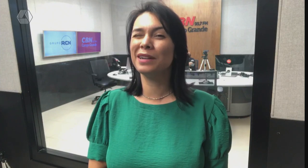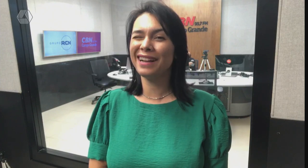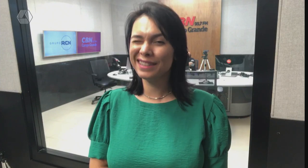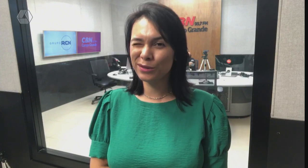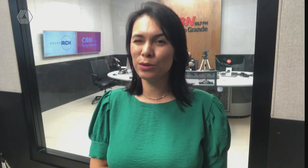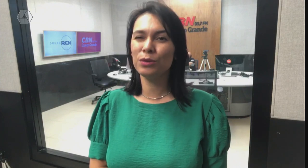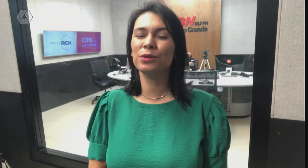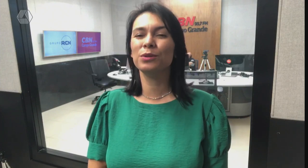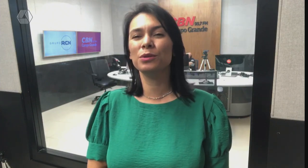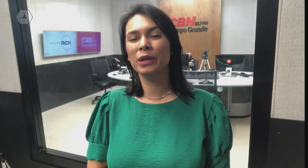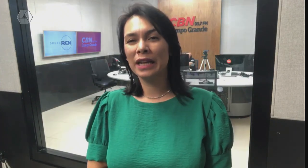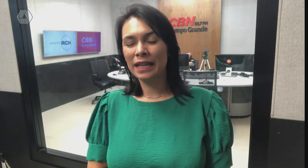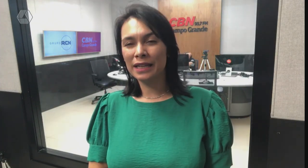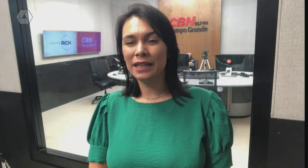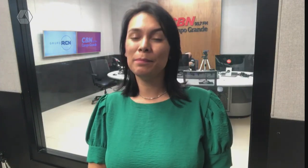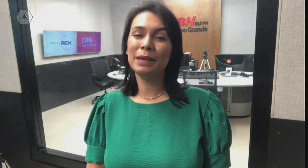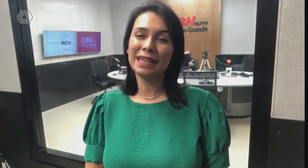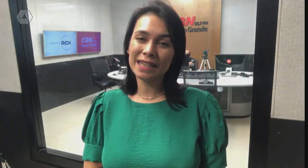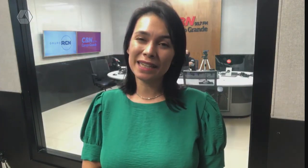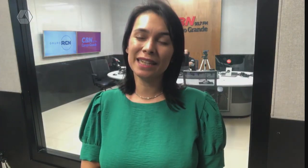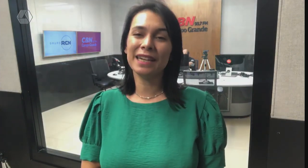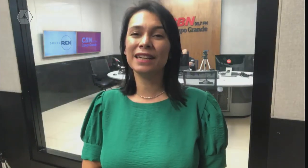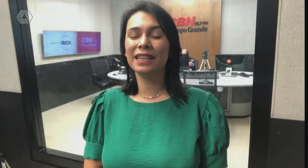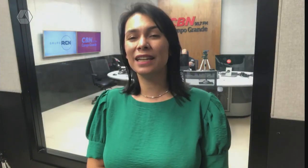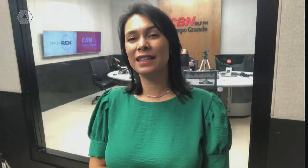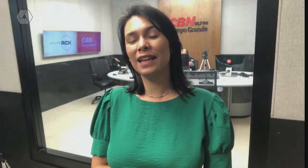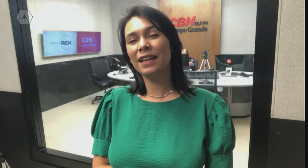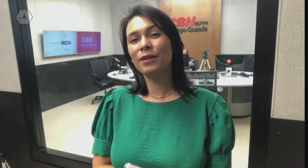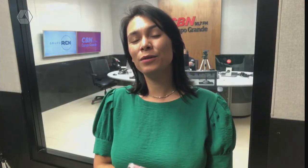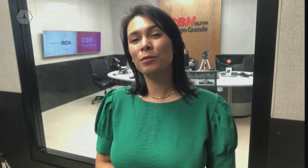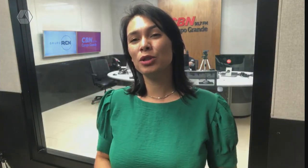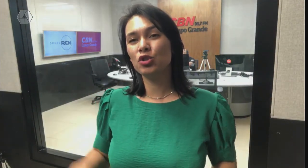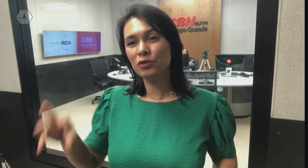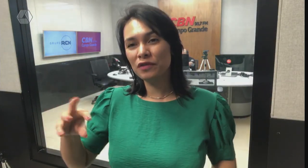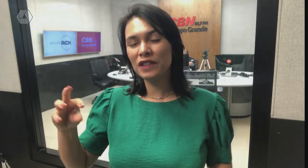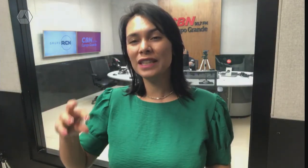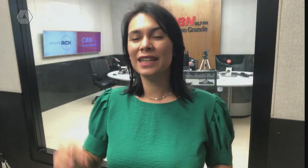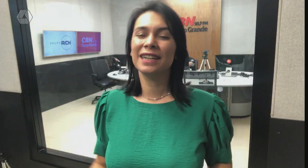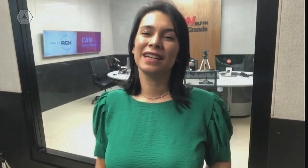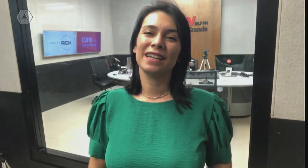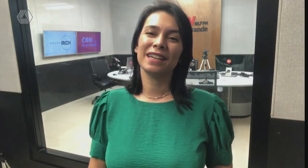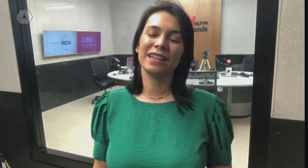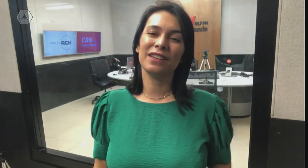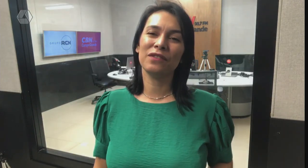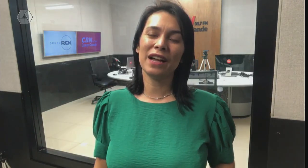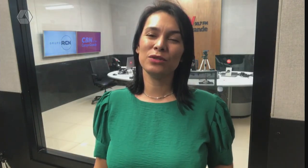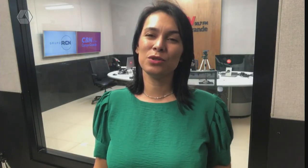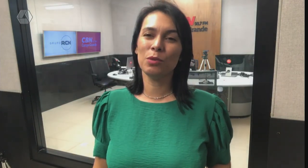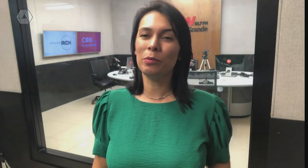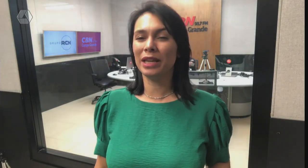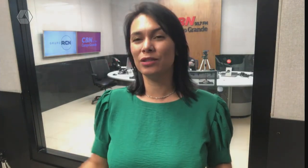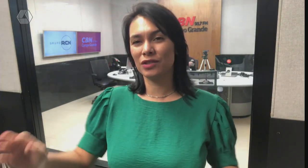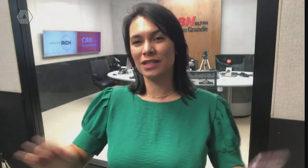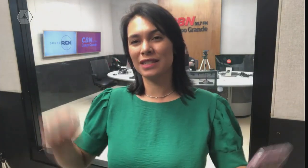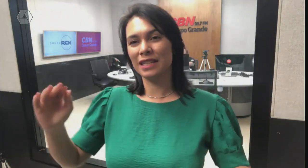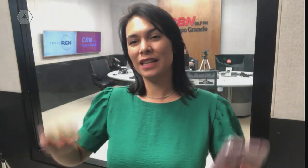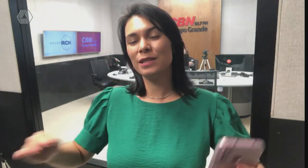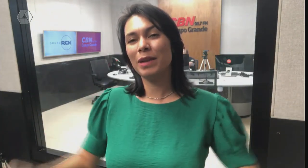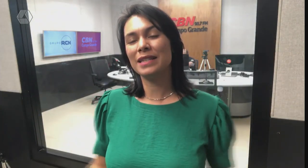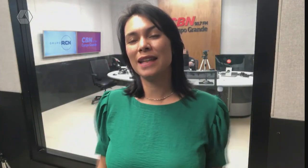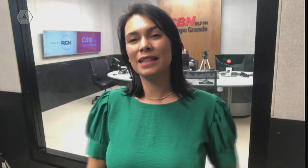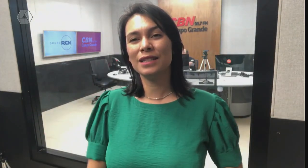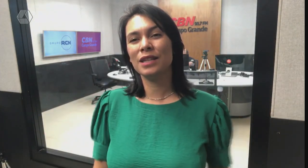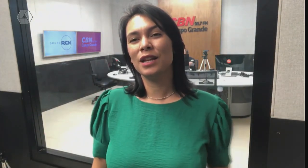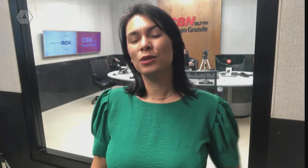tempo carrancudo, neblina e até uma chuvinha em vários momentos, assim,